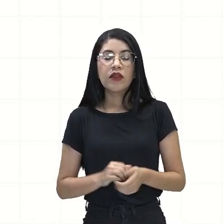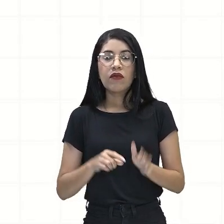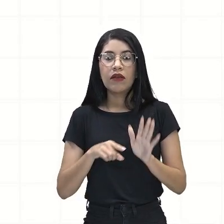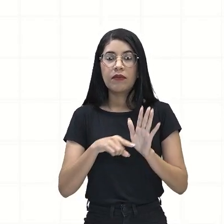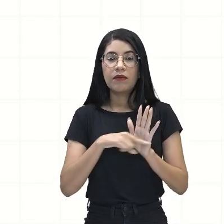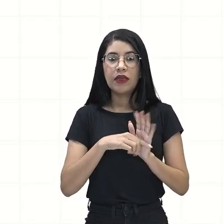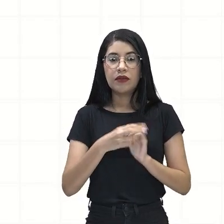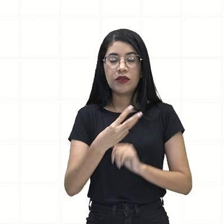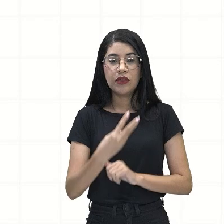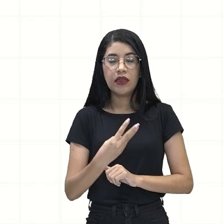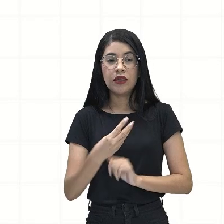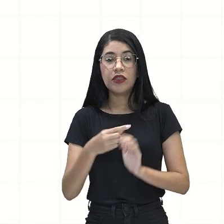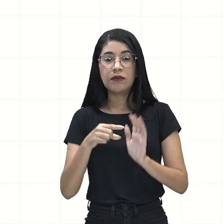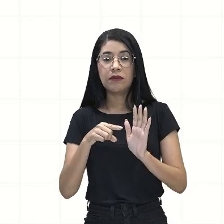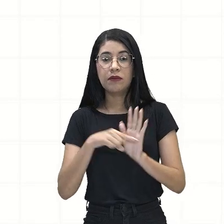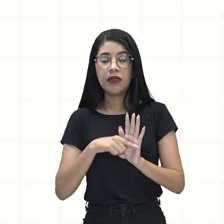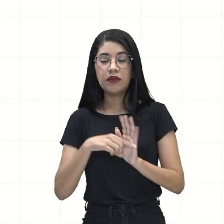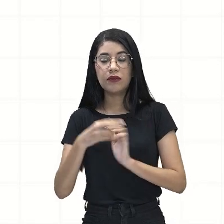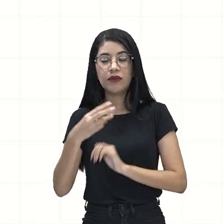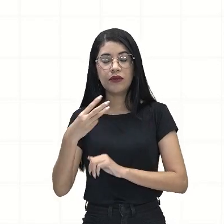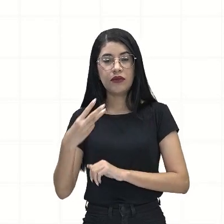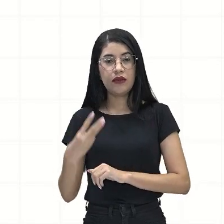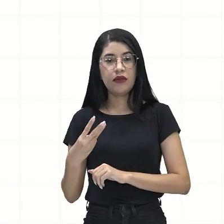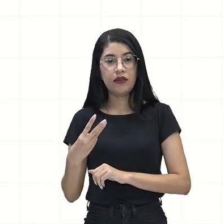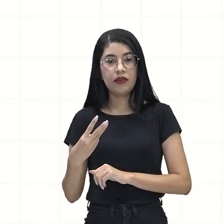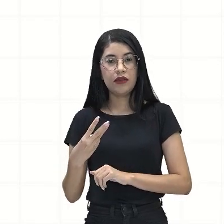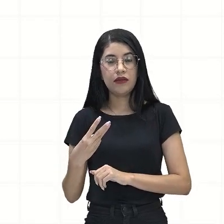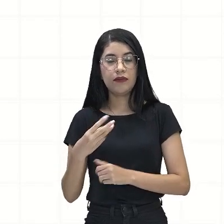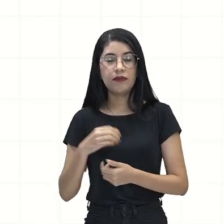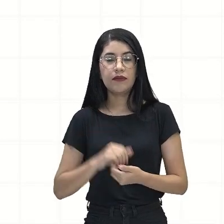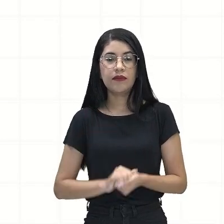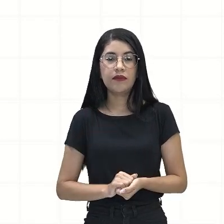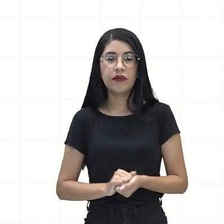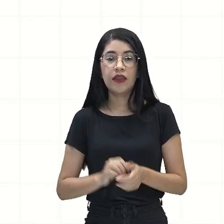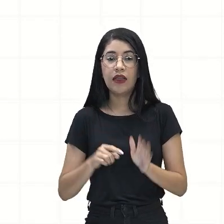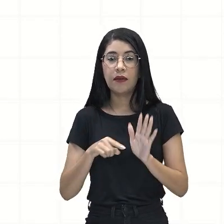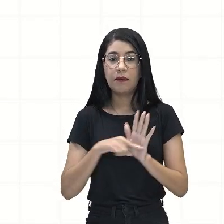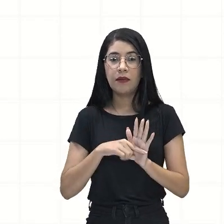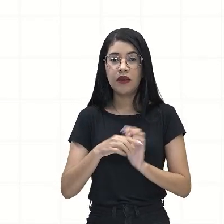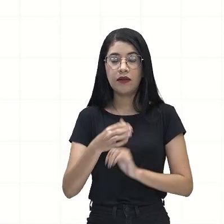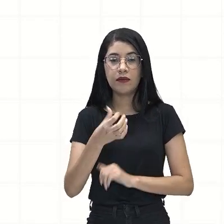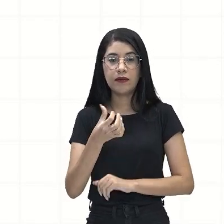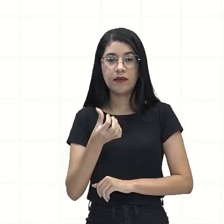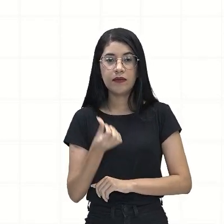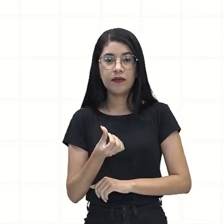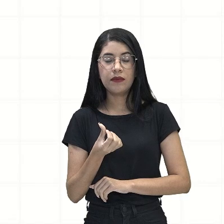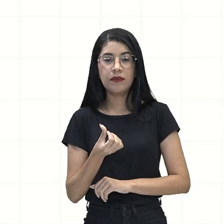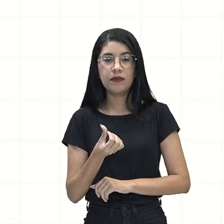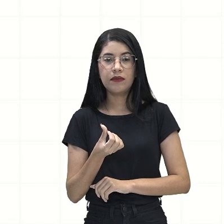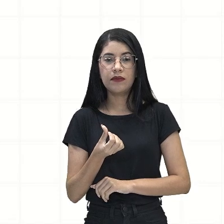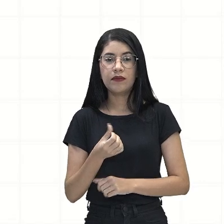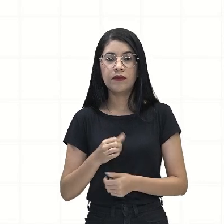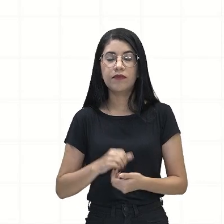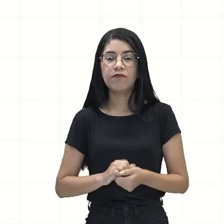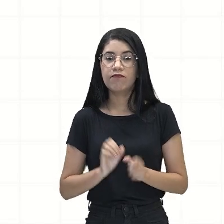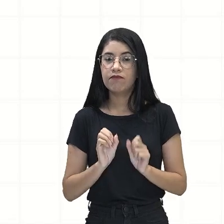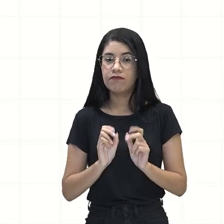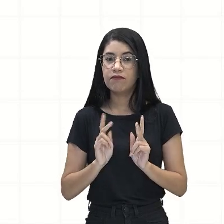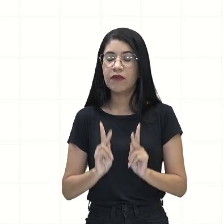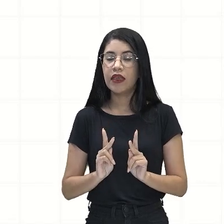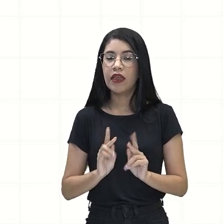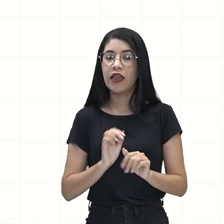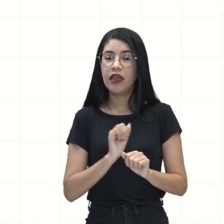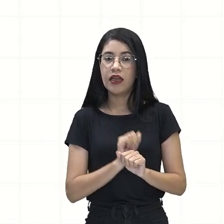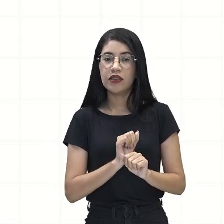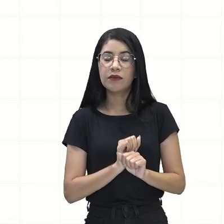3 menos o 3, que vai dar menos 6. Ok, aí você guarda aqui